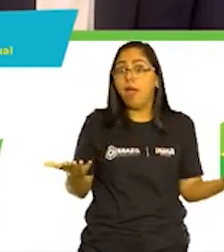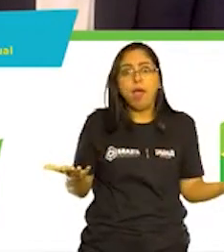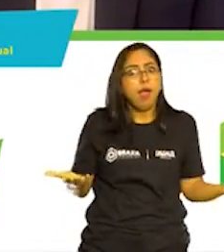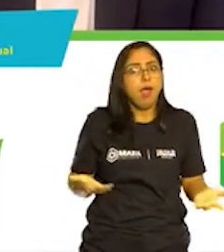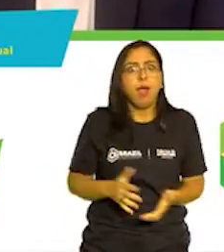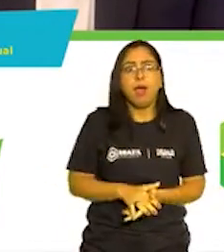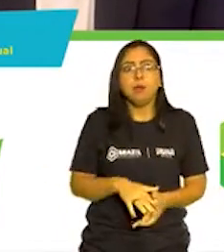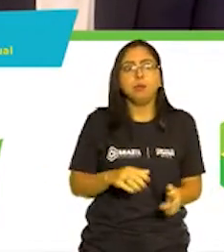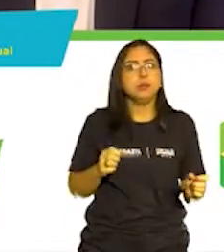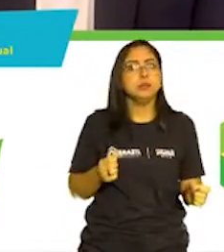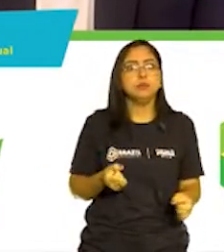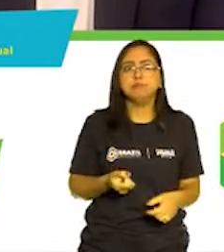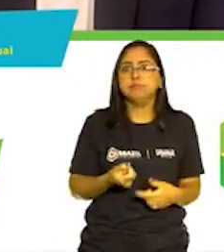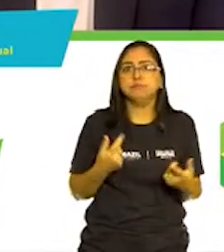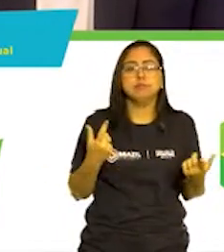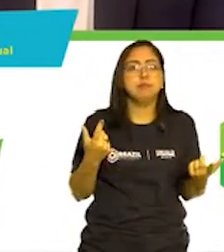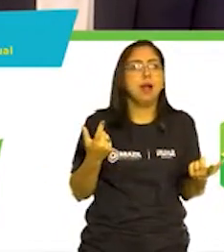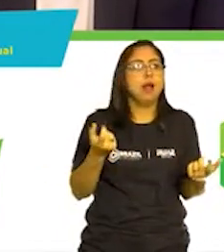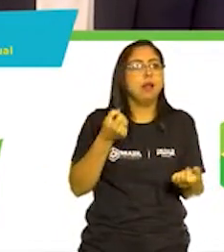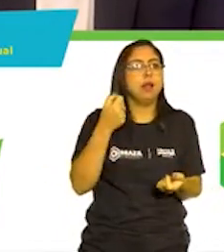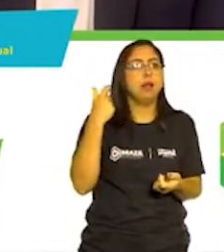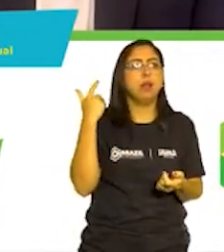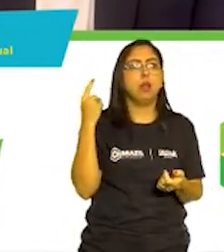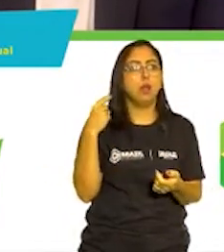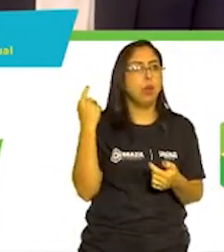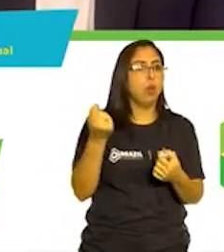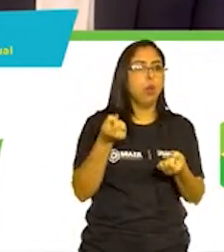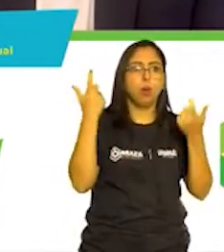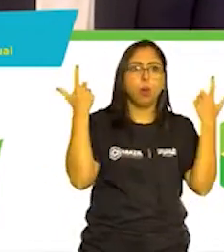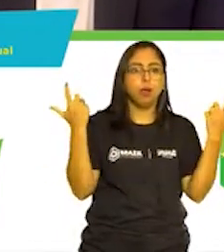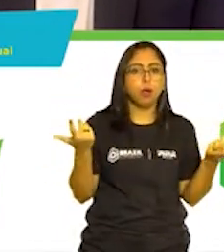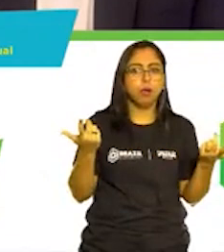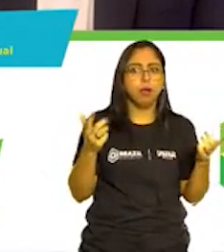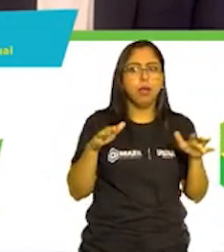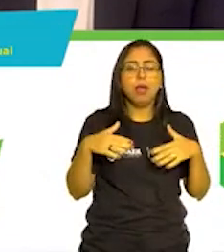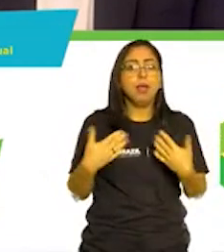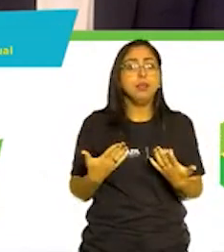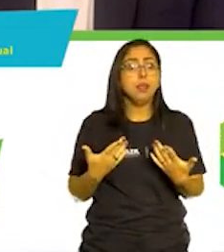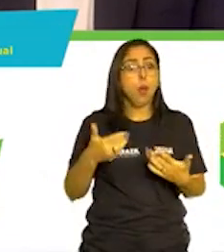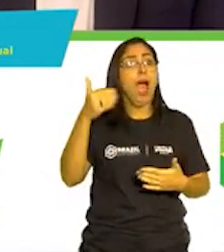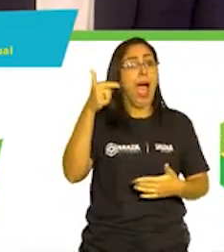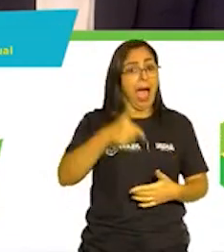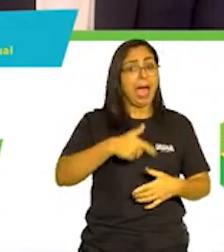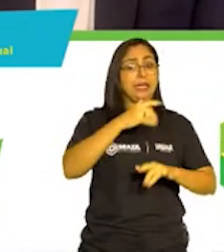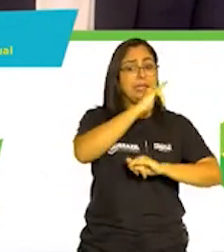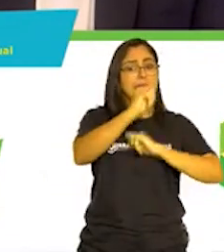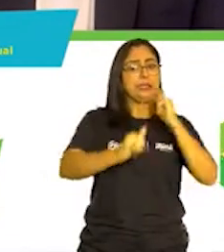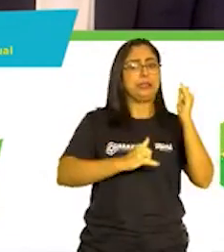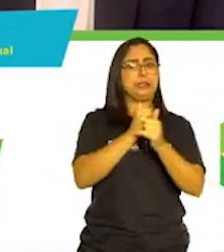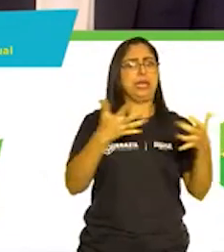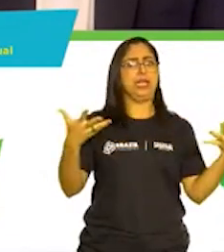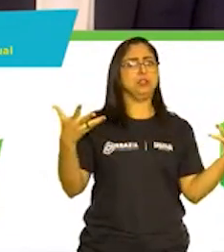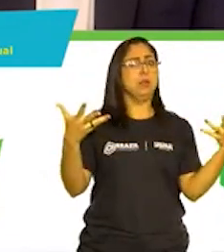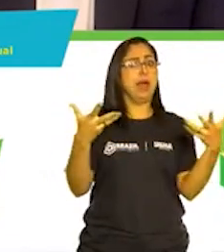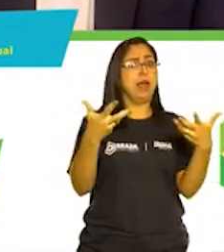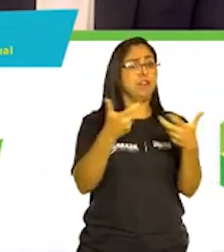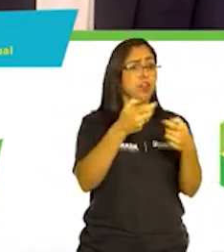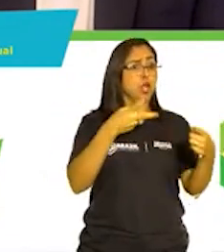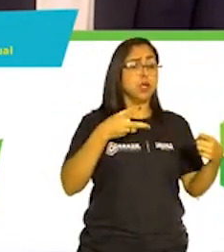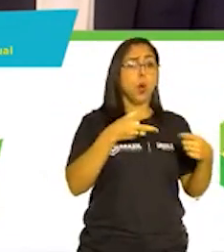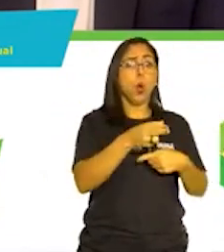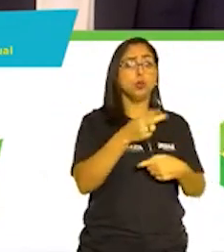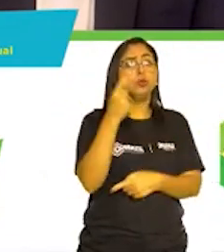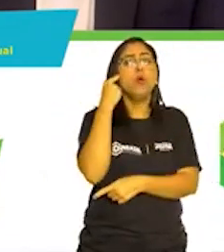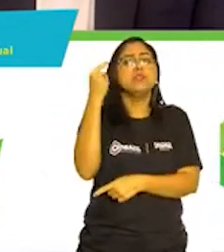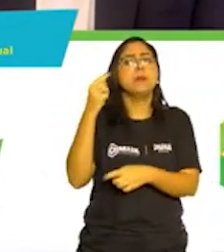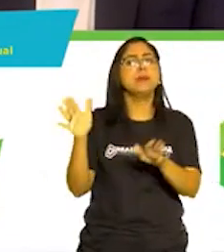aqui num seminário desse, e você quer que o pobre brasileiro tenha um iPhone, um smartphone, que baixe um aplicativo para ele poder,